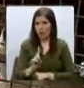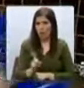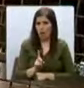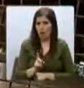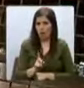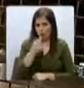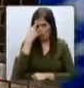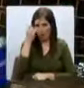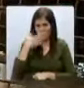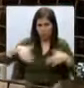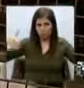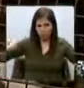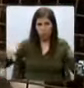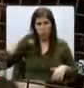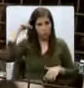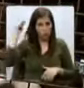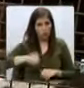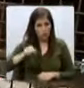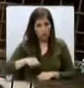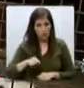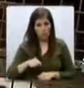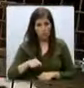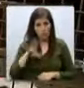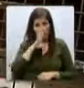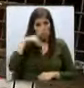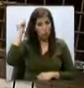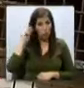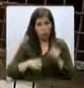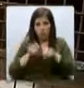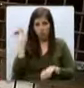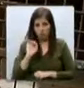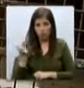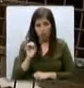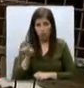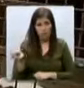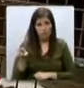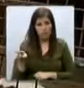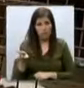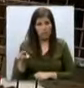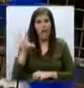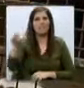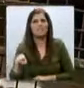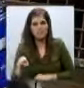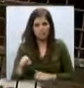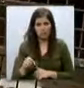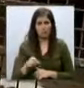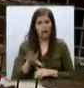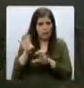Eos Lobos é isso sim se o lobo não el met os